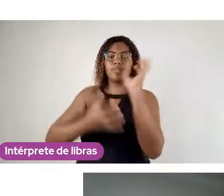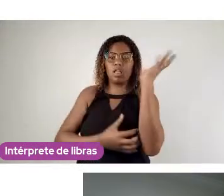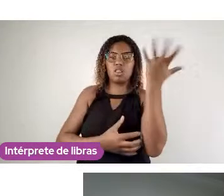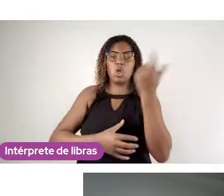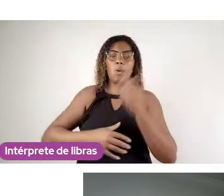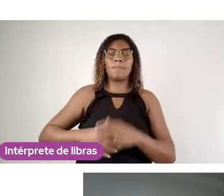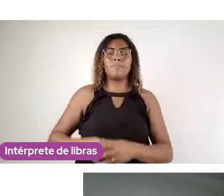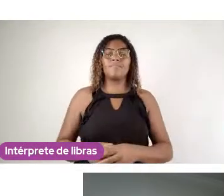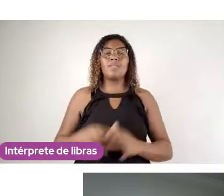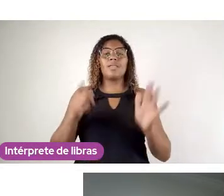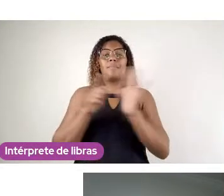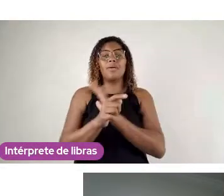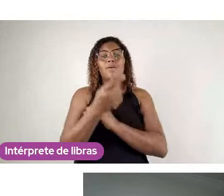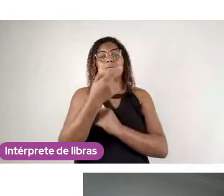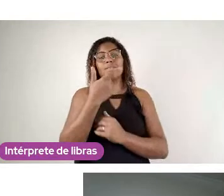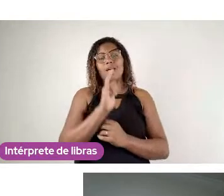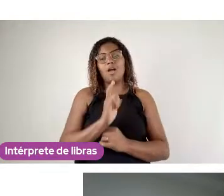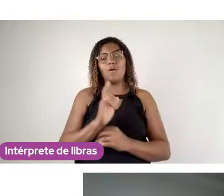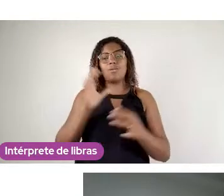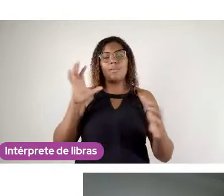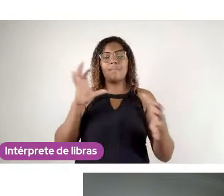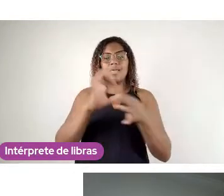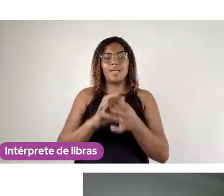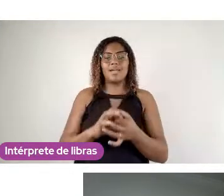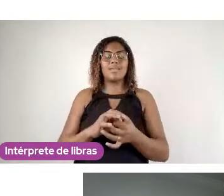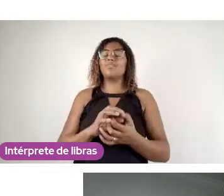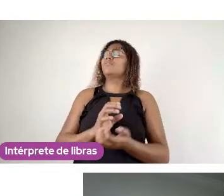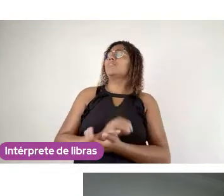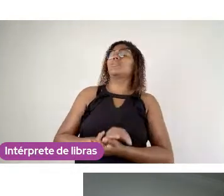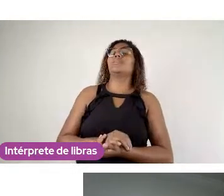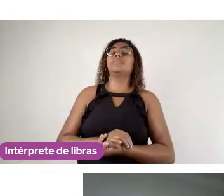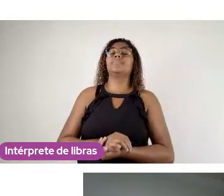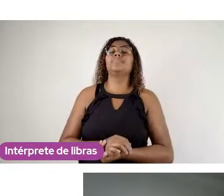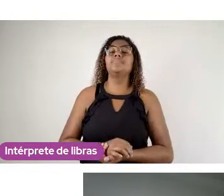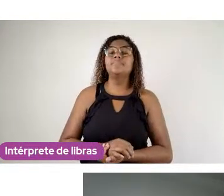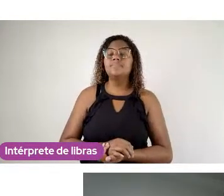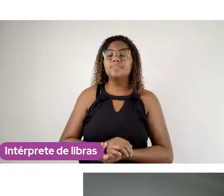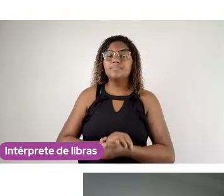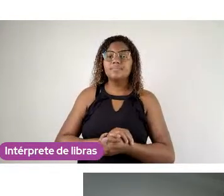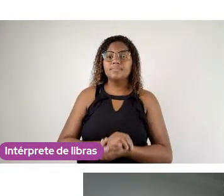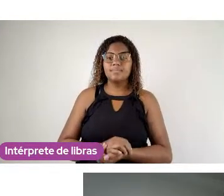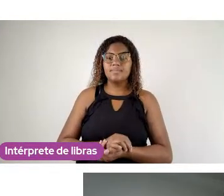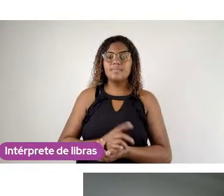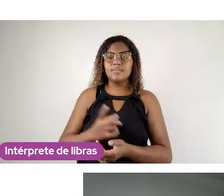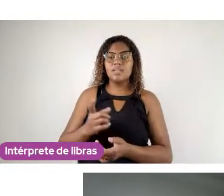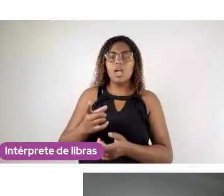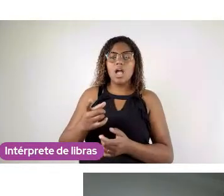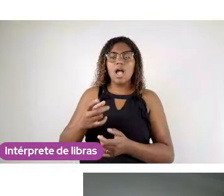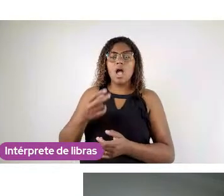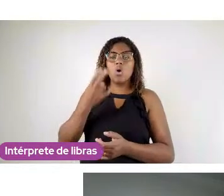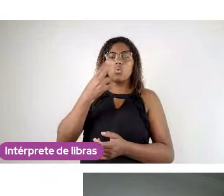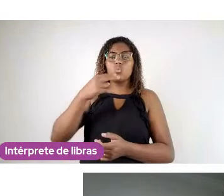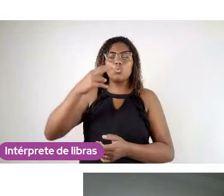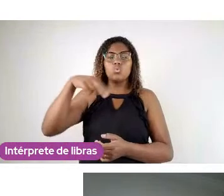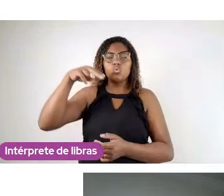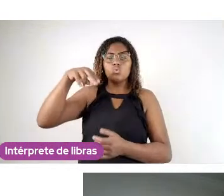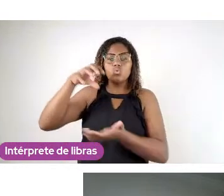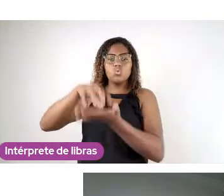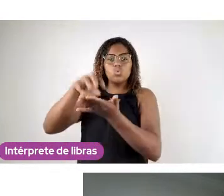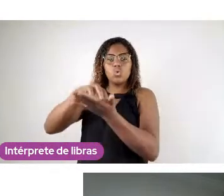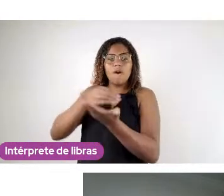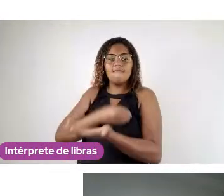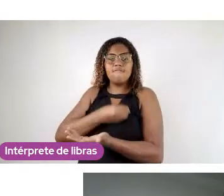que eu vou enganchar já na tua resposta, que acabaram de perguntar se o Núcleo de Vida Marinha tem vaga